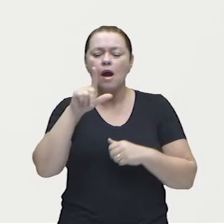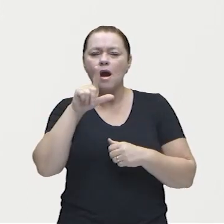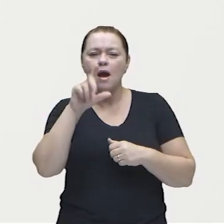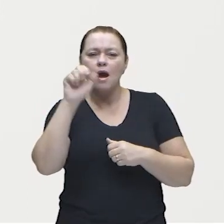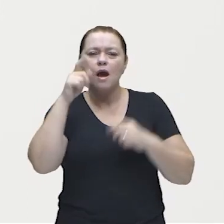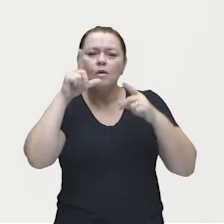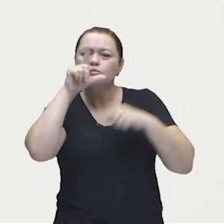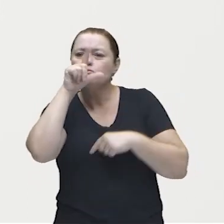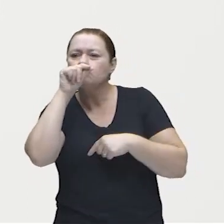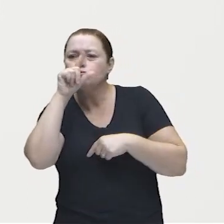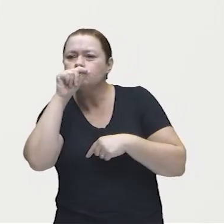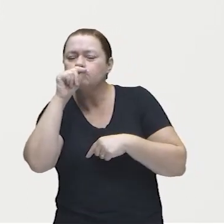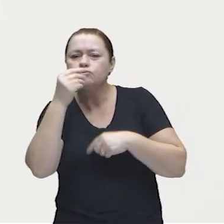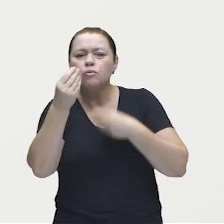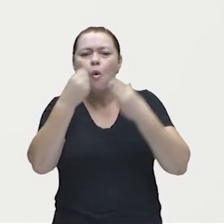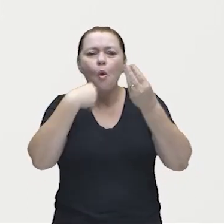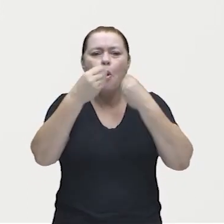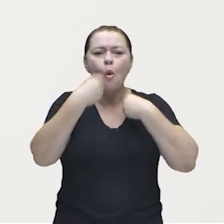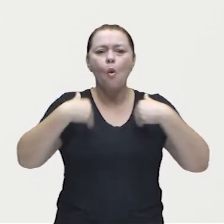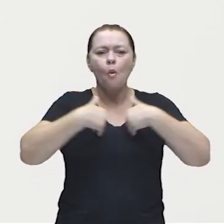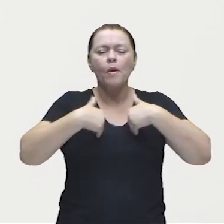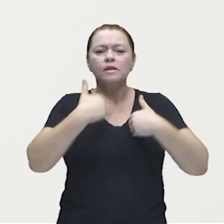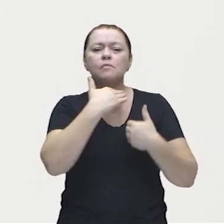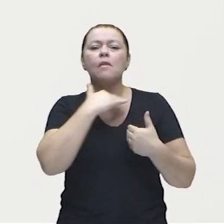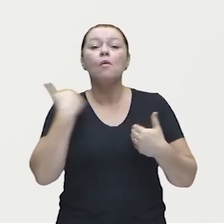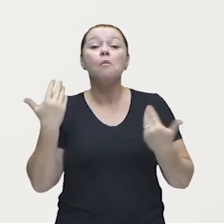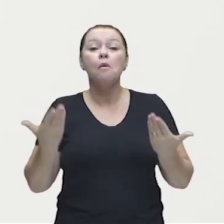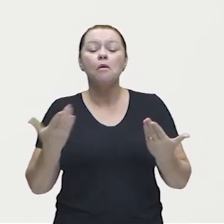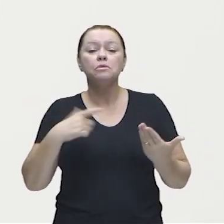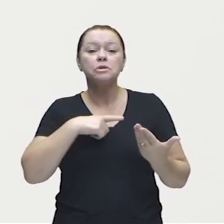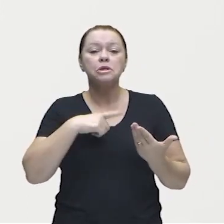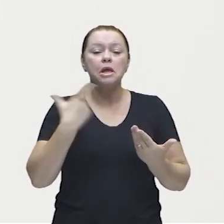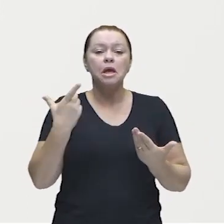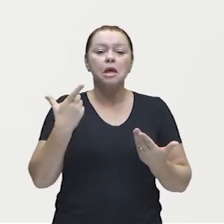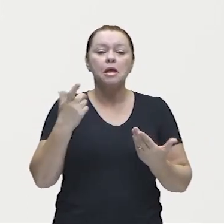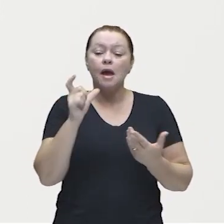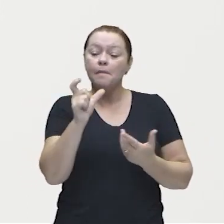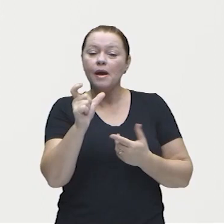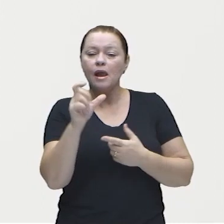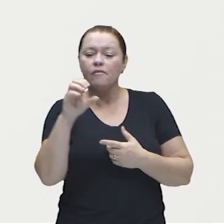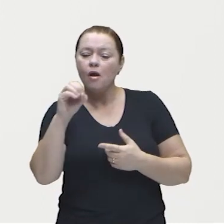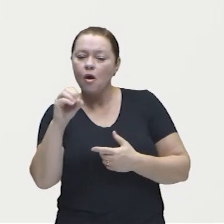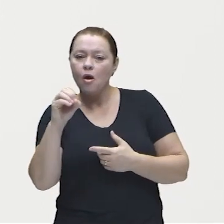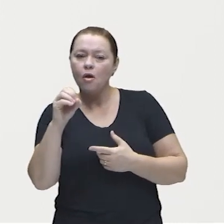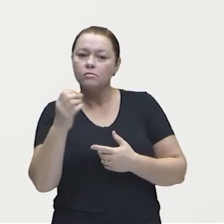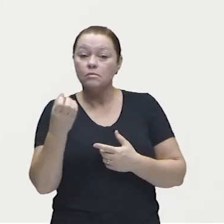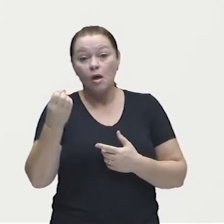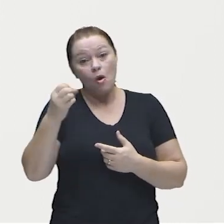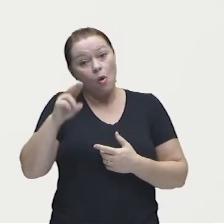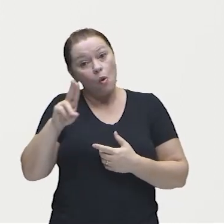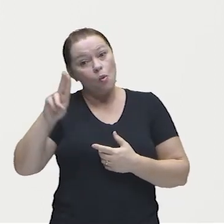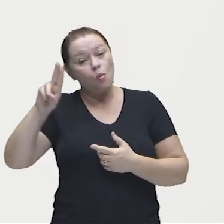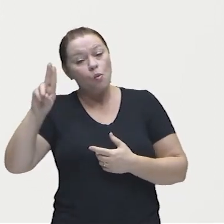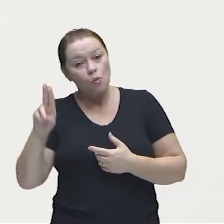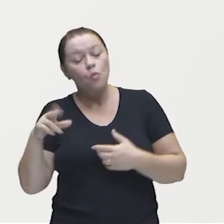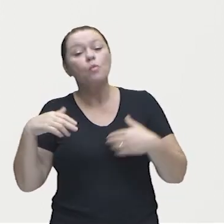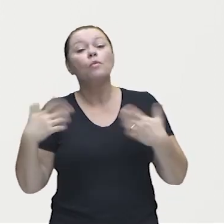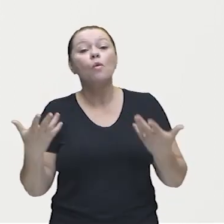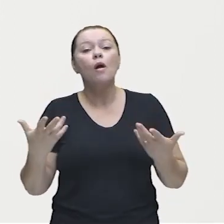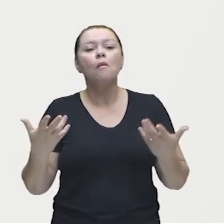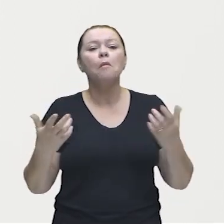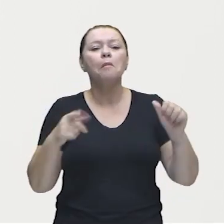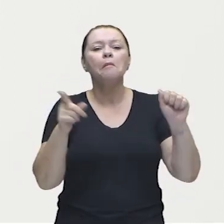do gênero masculino, que tem o som de O ou U na primeira, na segunda ou na última sílaba?